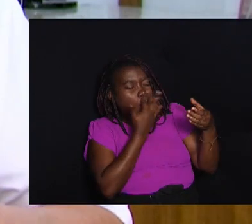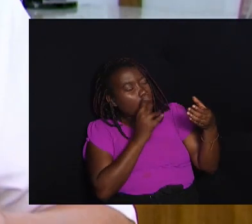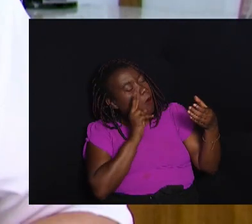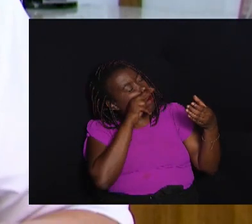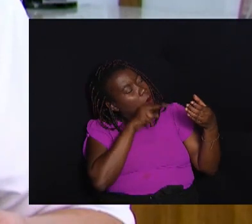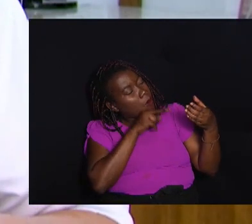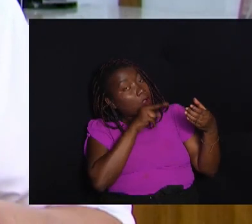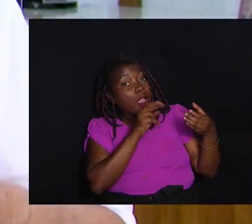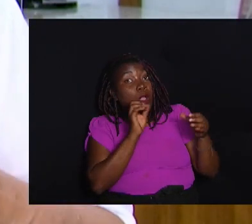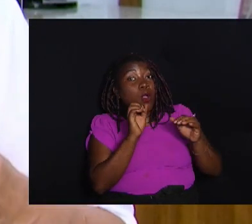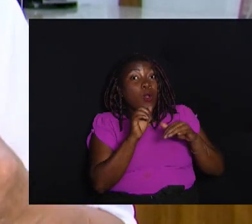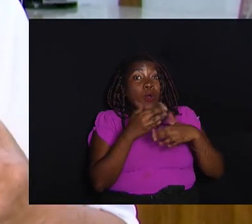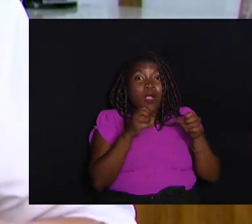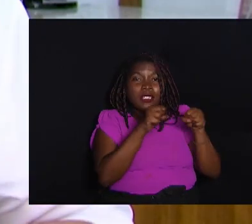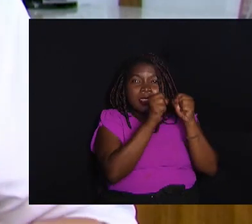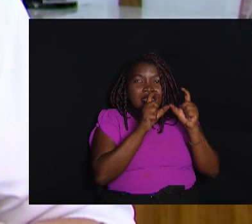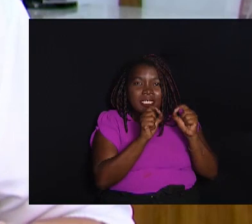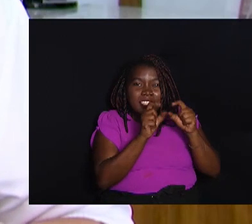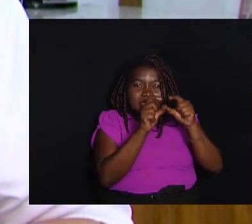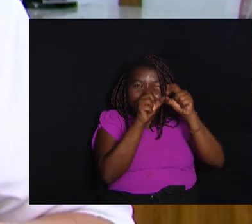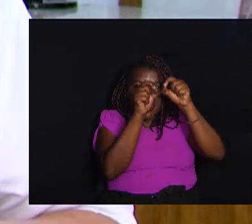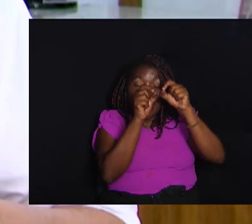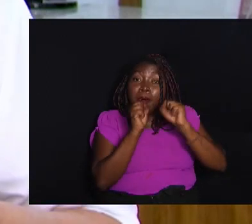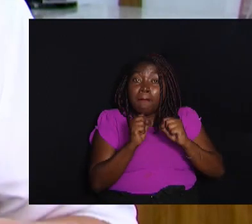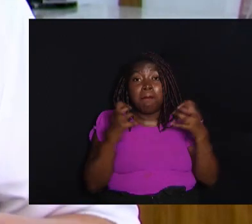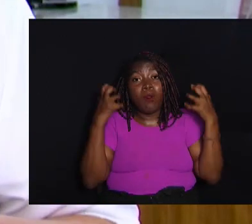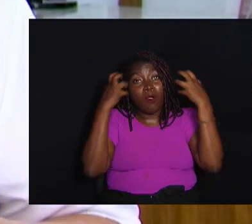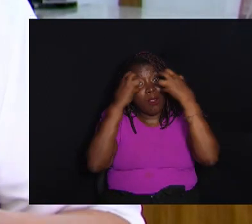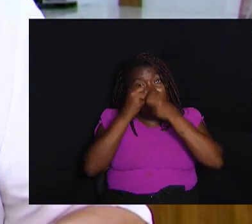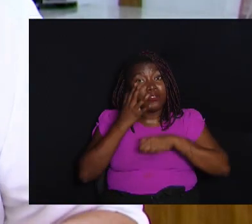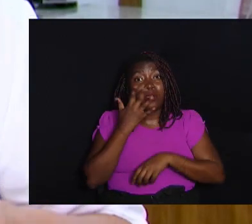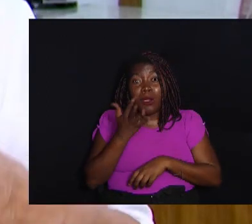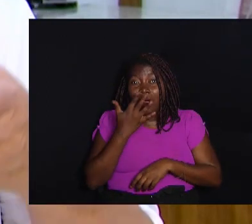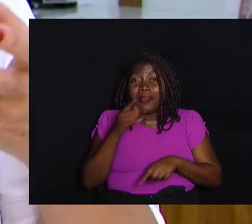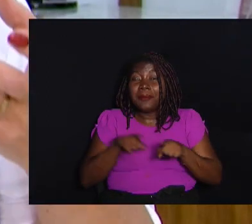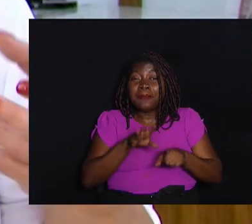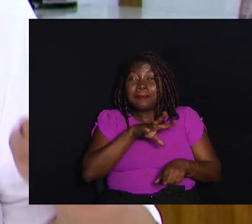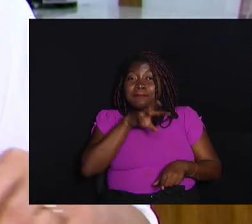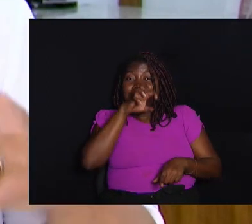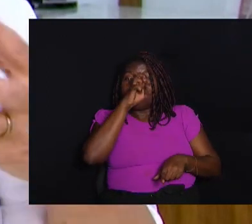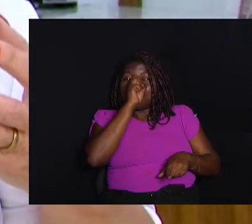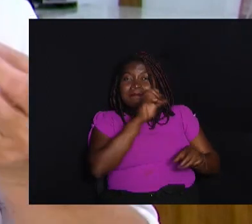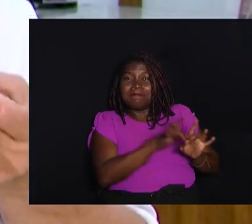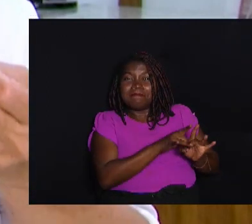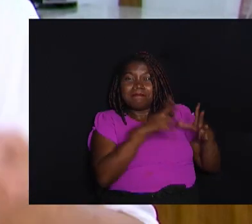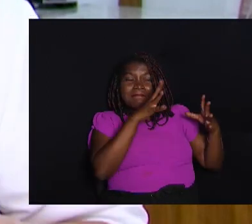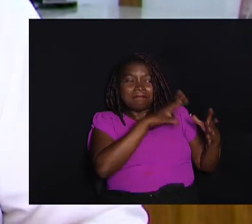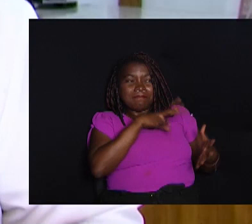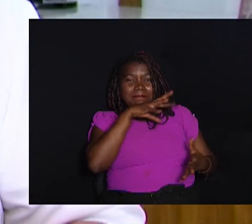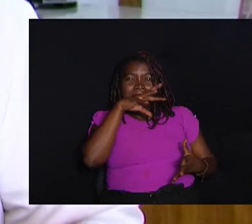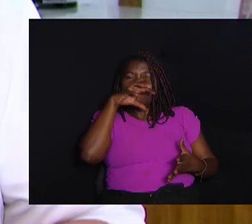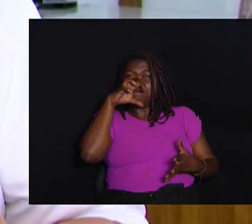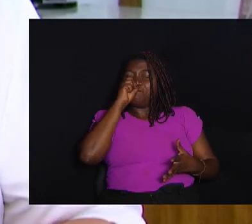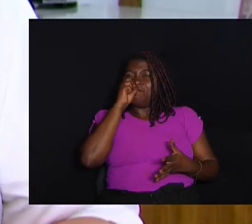Quando ele oxida, por exemplo, ele pode ficar escuro o medicamento. O odor, às vezes, ele libera um odor de ácido acético, cheiro